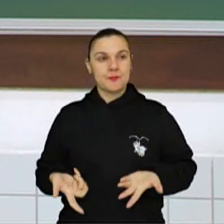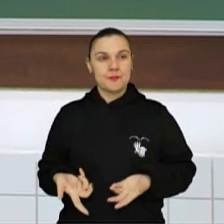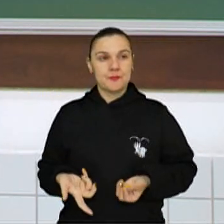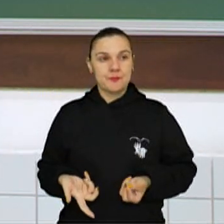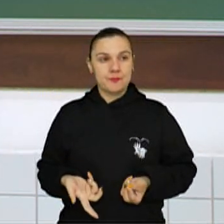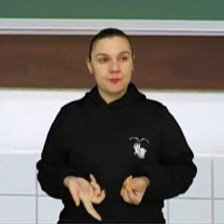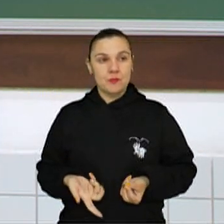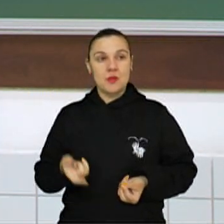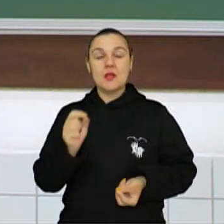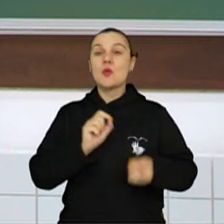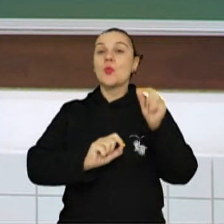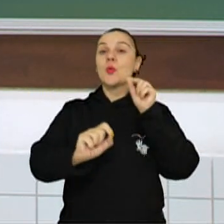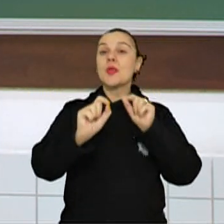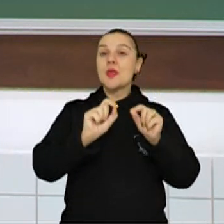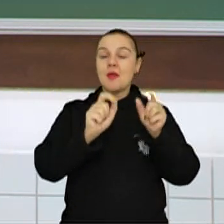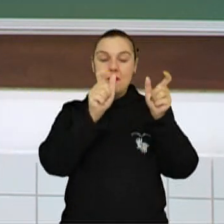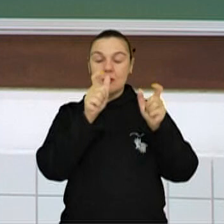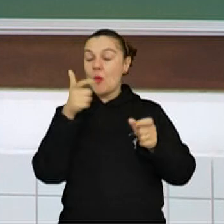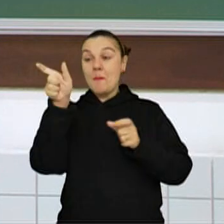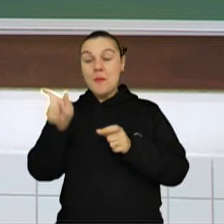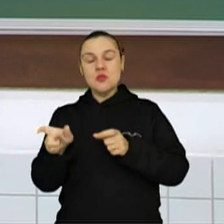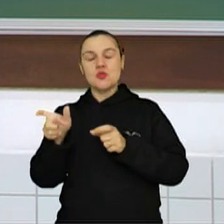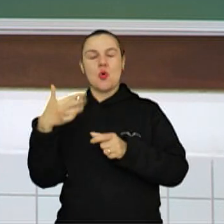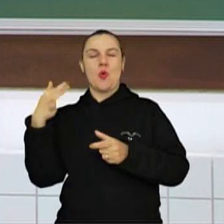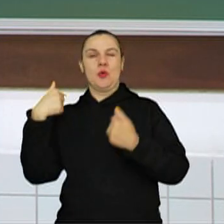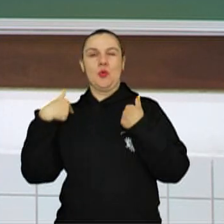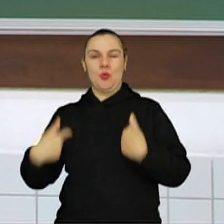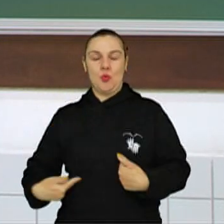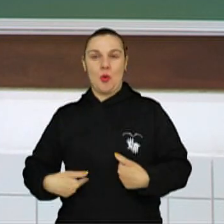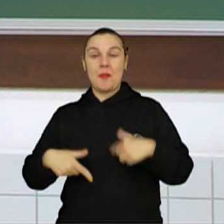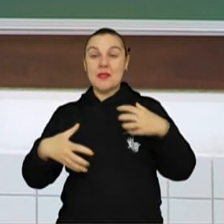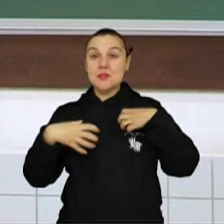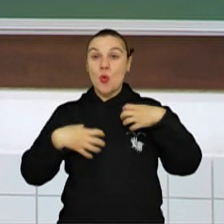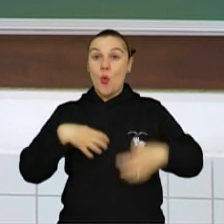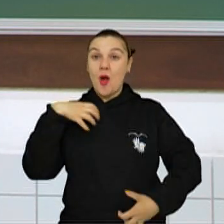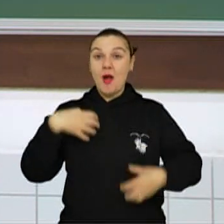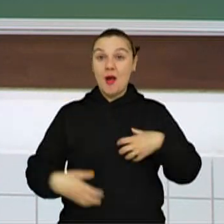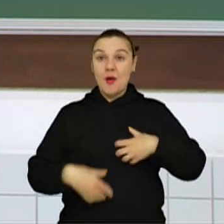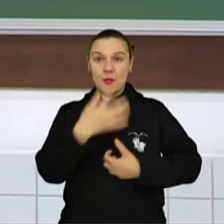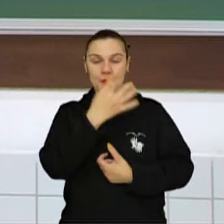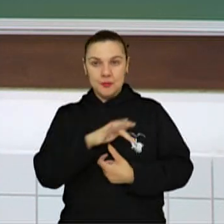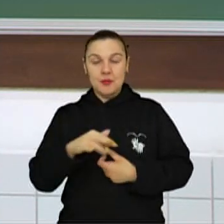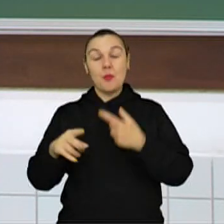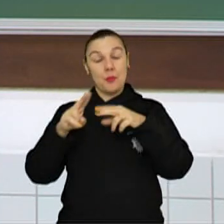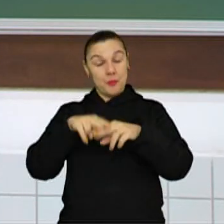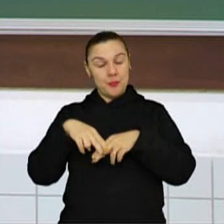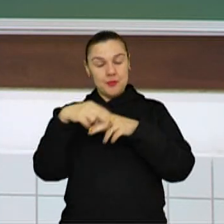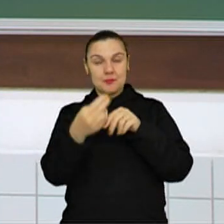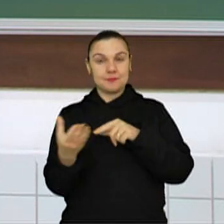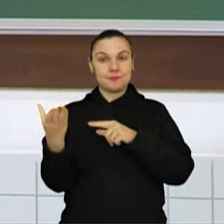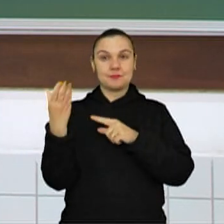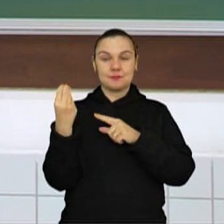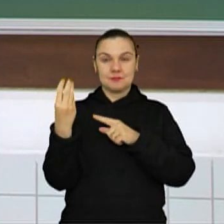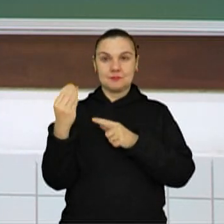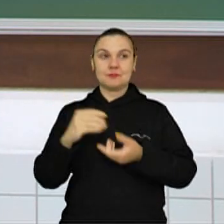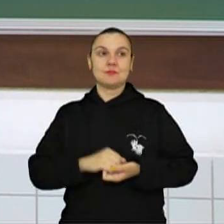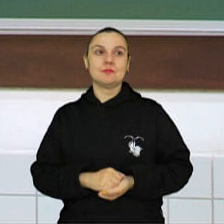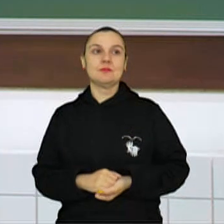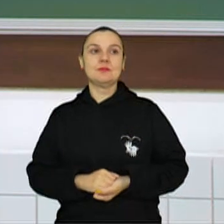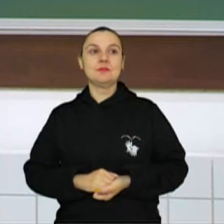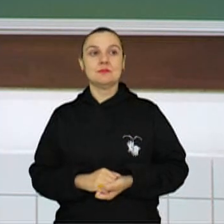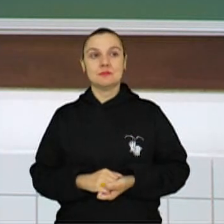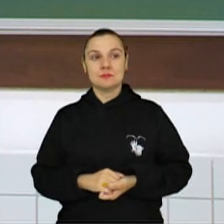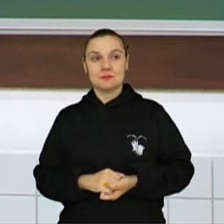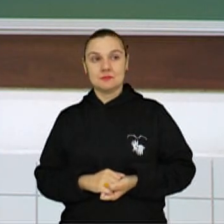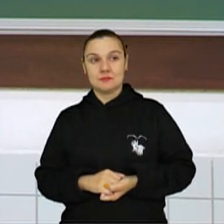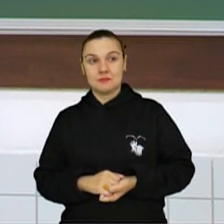com dor, e sim o que está doendo. Qual é a parte do corpo que está doendo? Por isso vai ter aí resposta na terceira